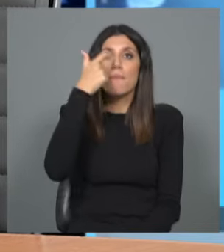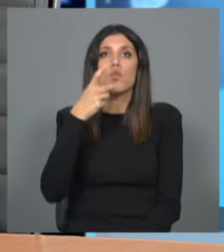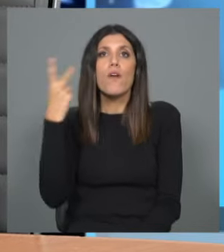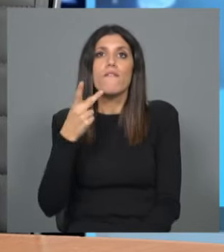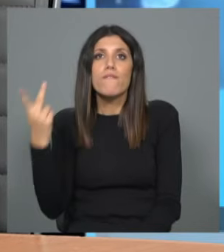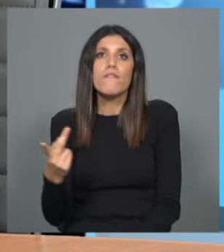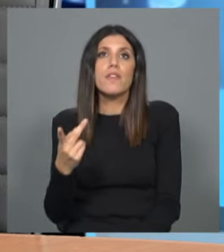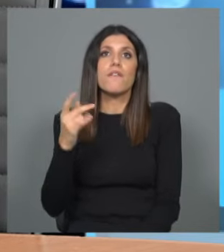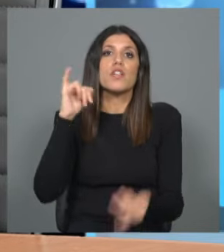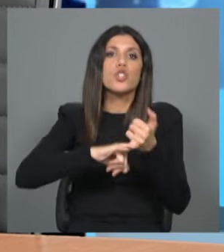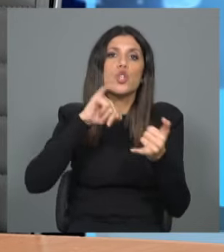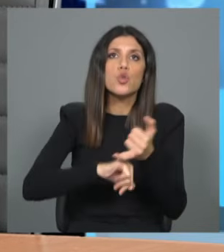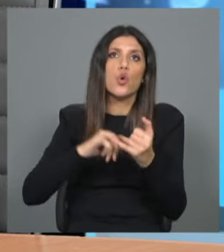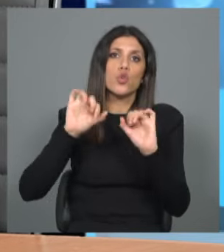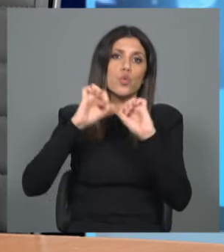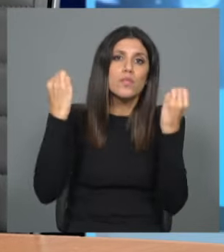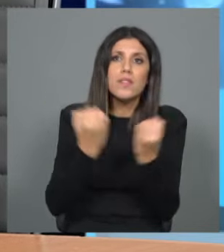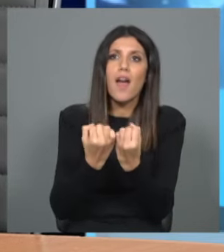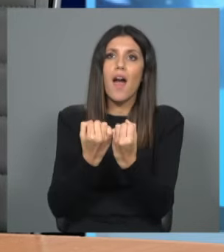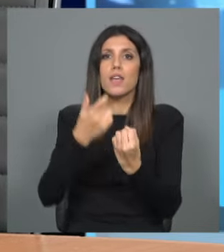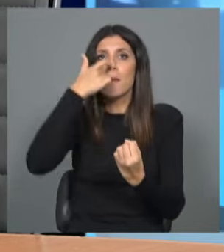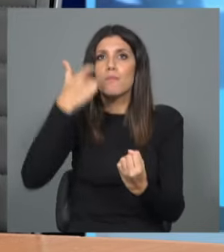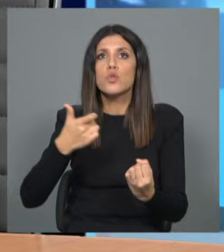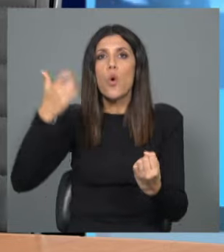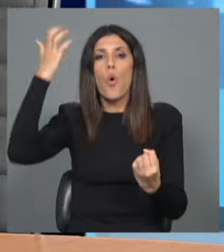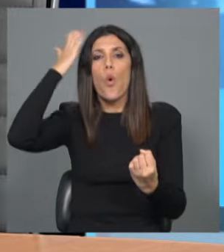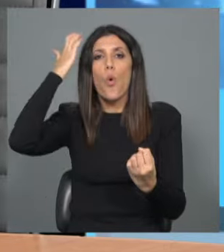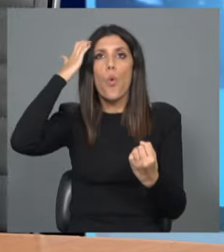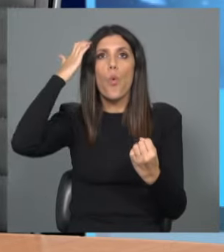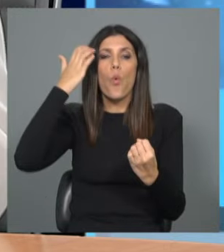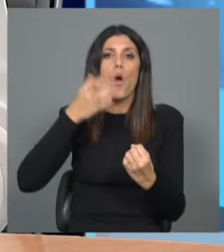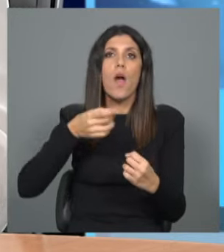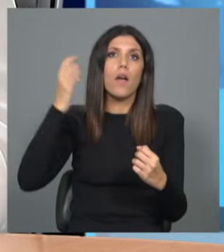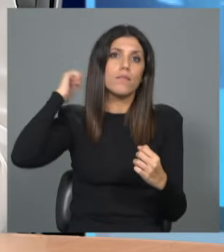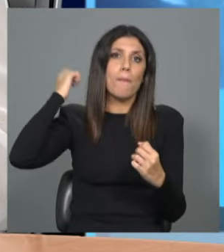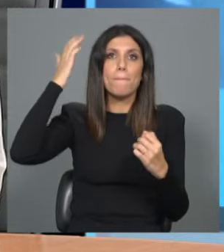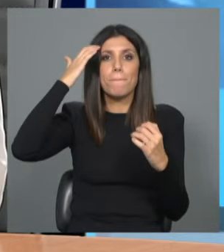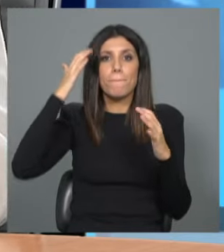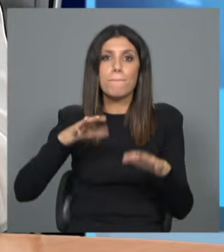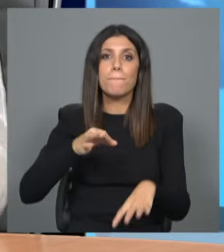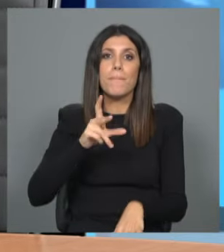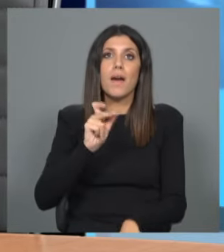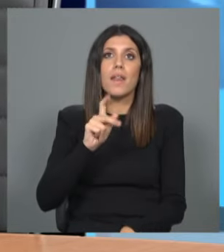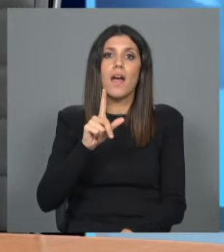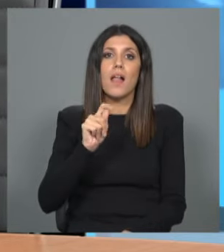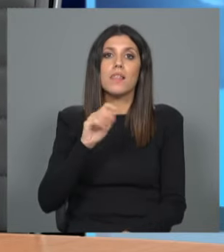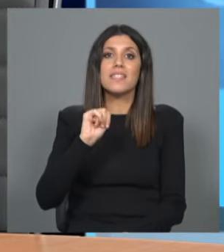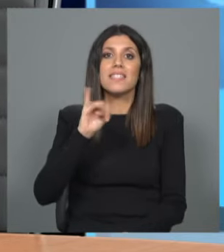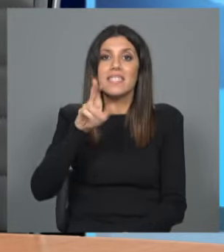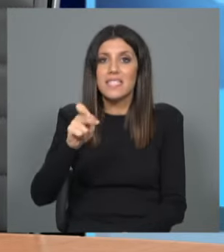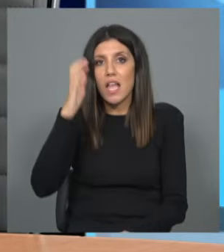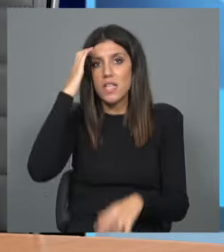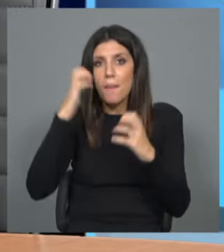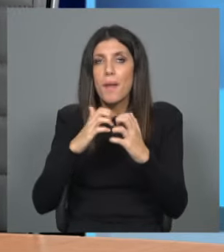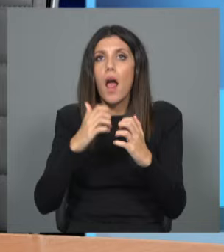SERSIs, as pessoas com paralisias cerebrais, todas estas situações que carecem de uma abordagem, de um